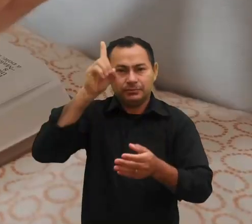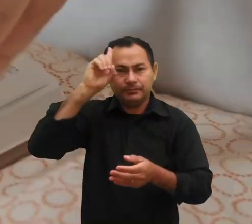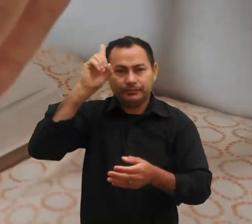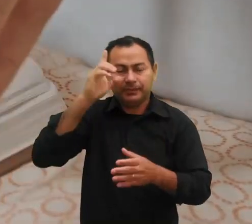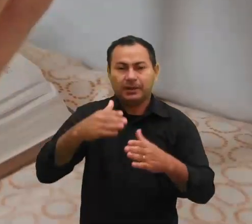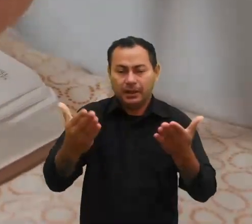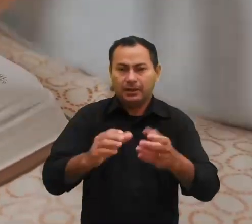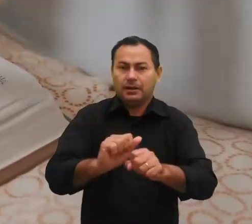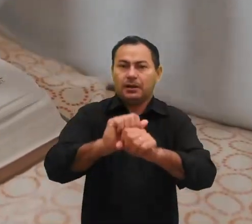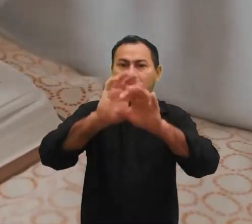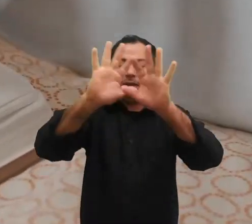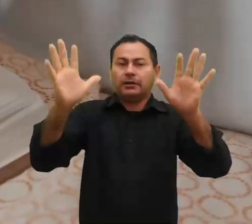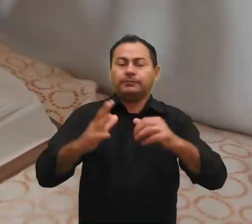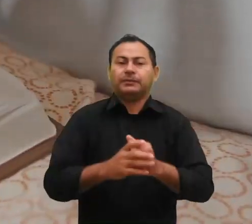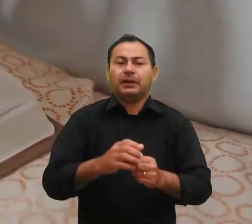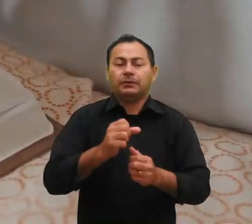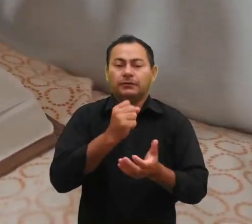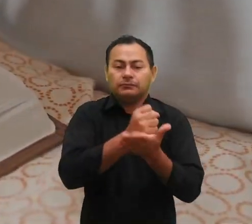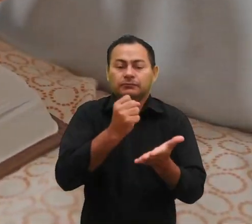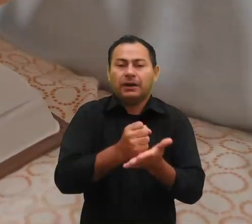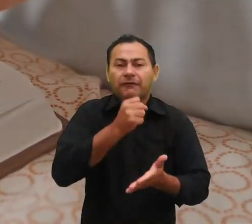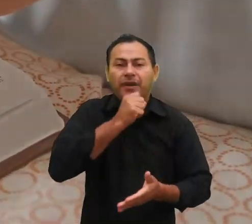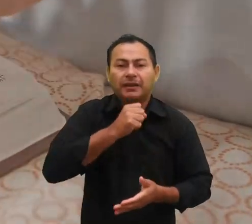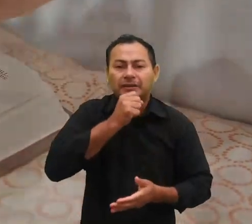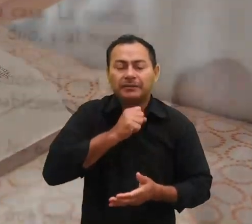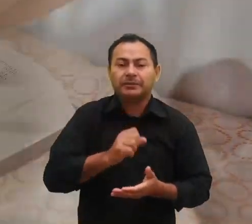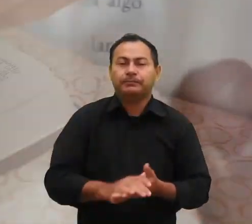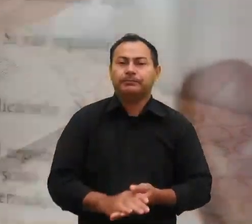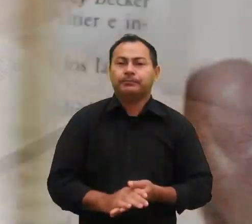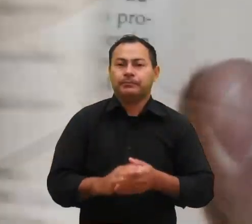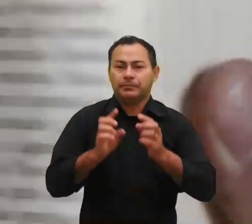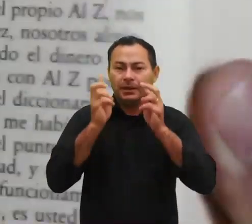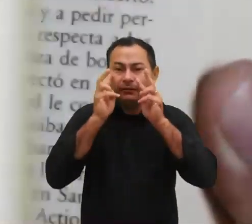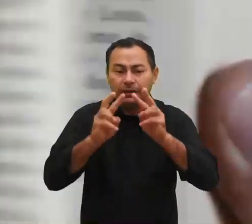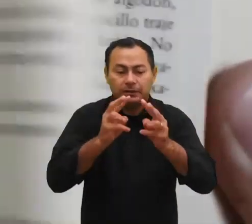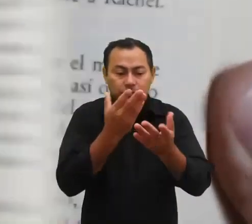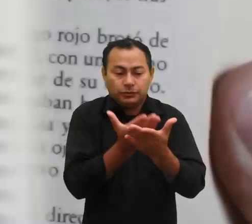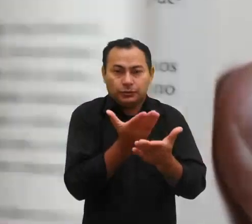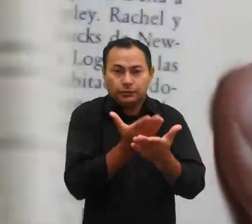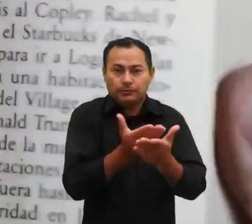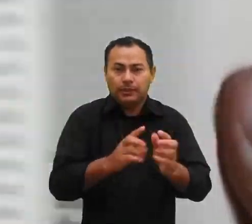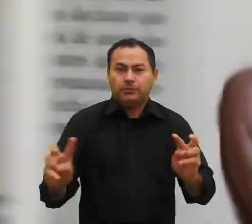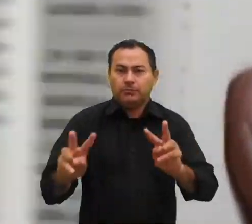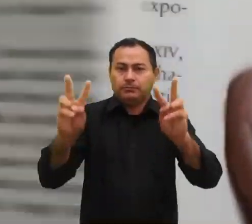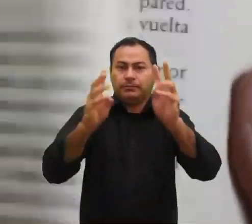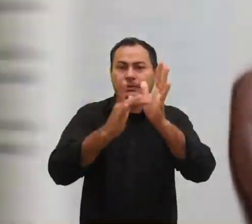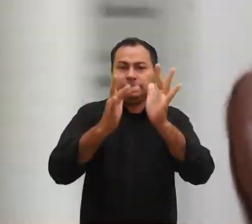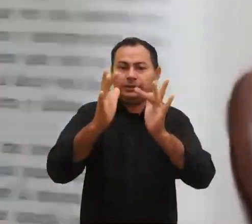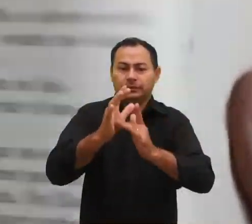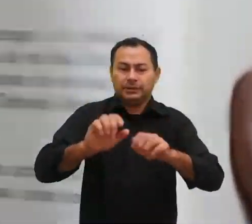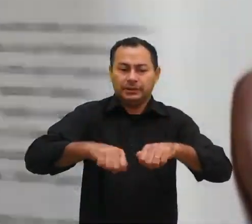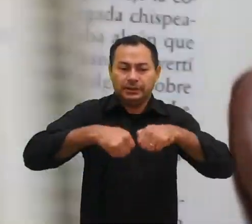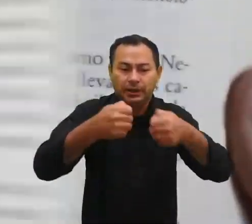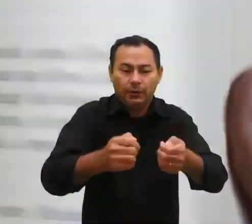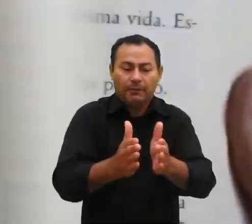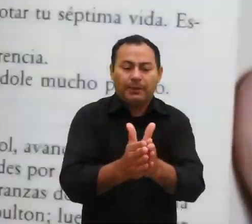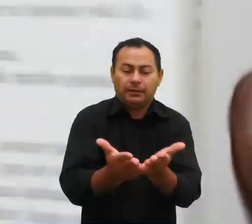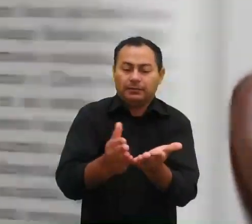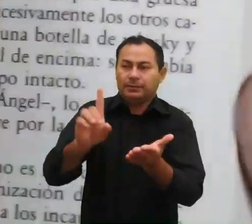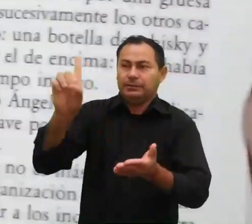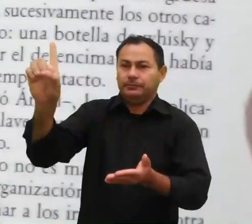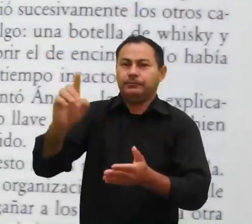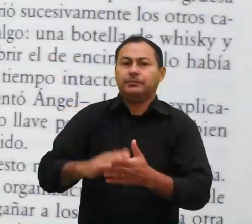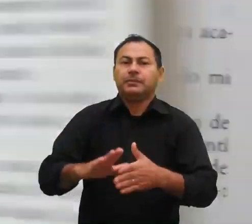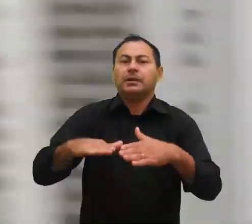dias, que era, claro, o Velho Testamento. Vamos ver através desse estudo o valor que Jesus deu às